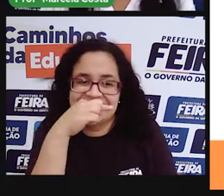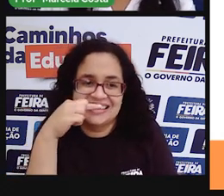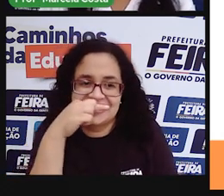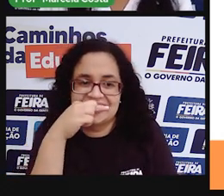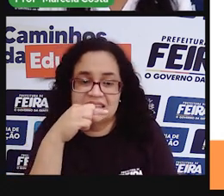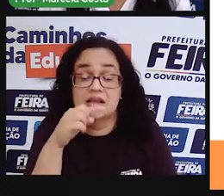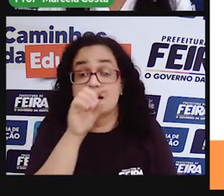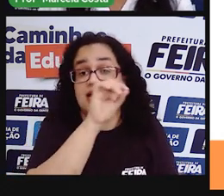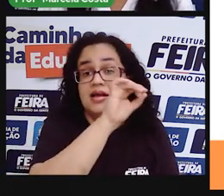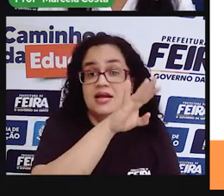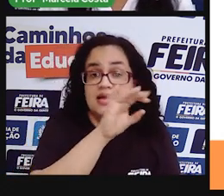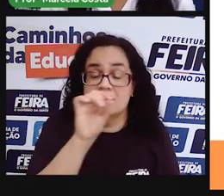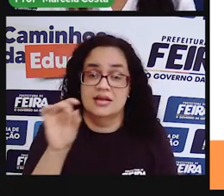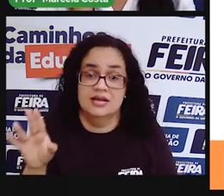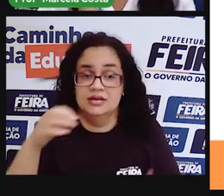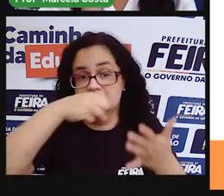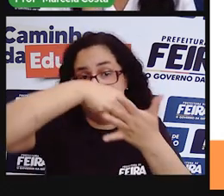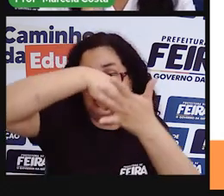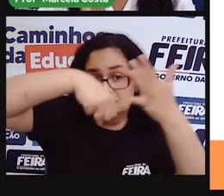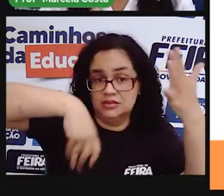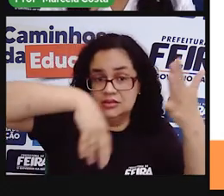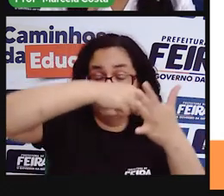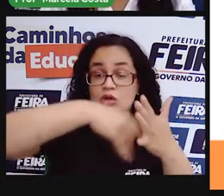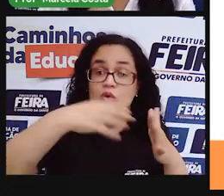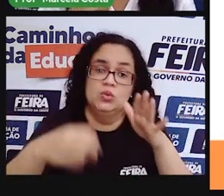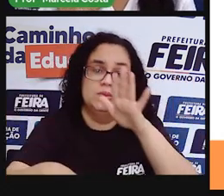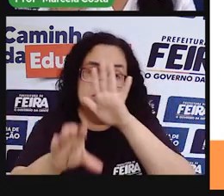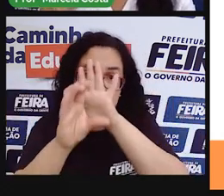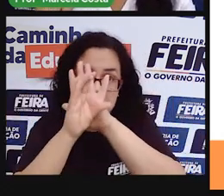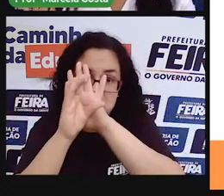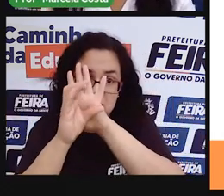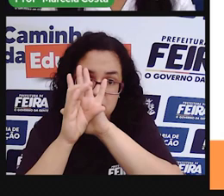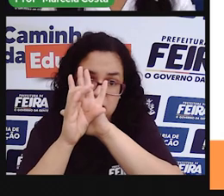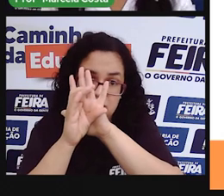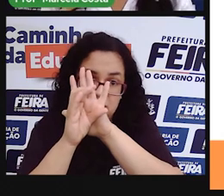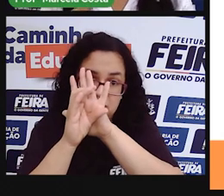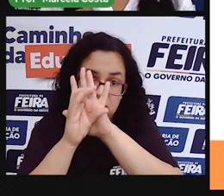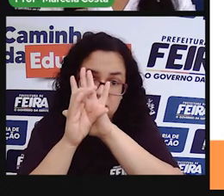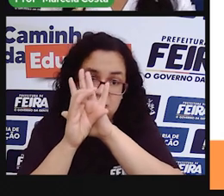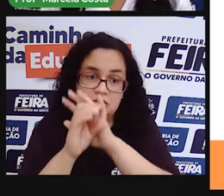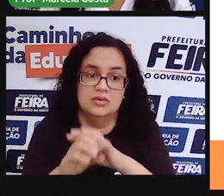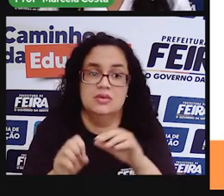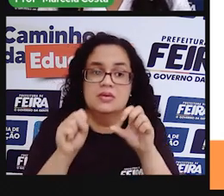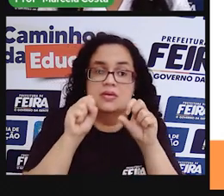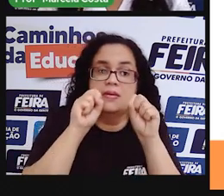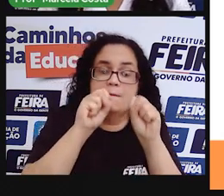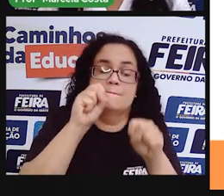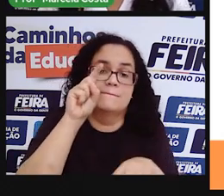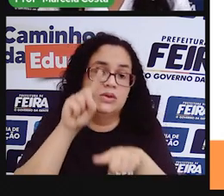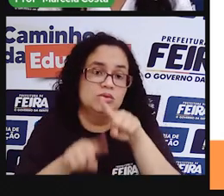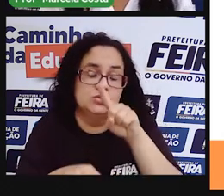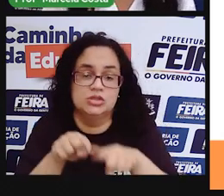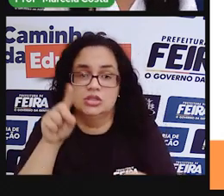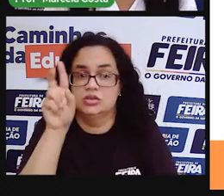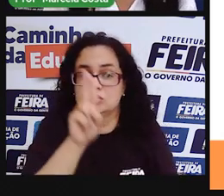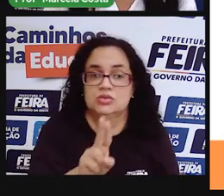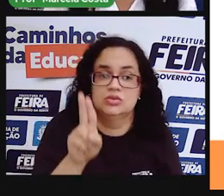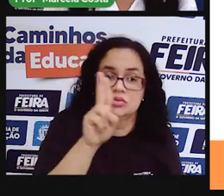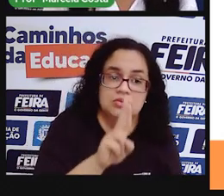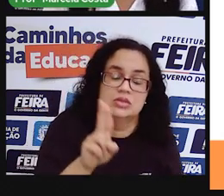Para cada atividade dessa, você vai criar um símbolo. Pode ser um objeto que você usa.